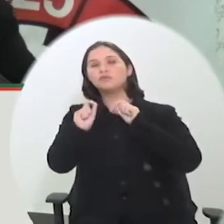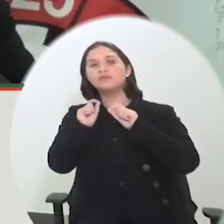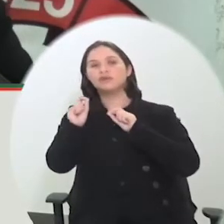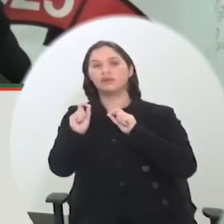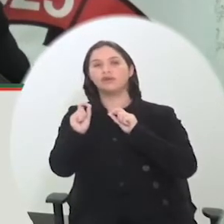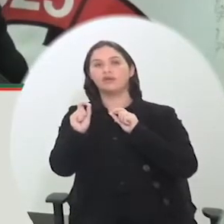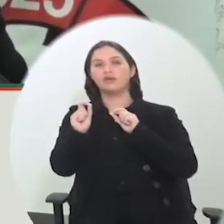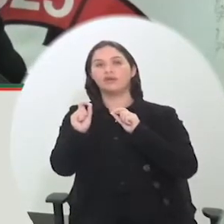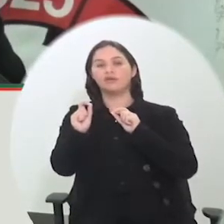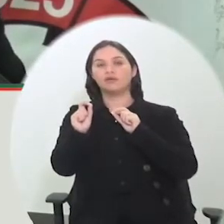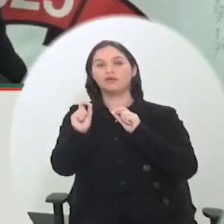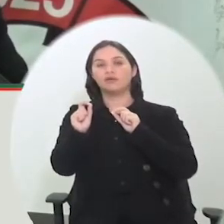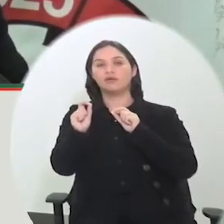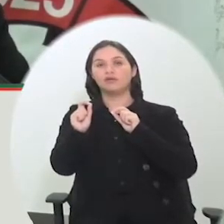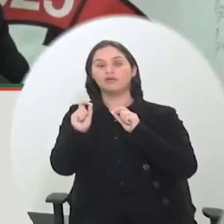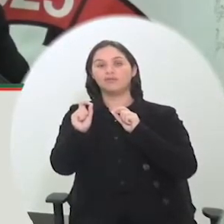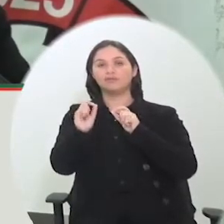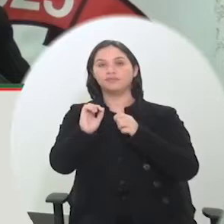delitos,